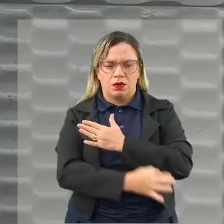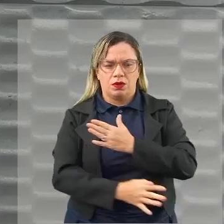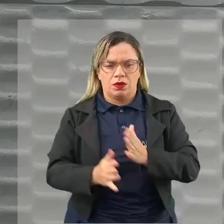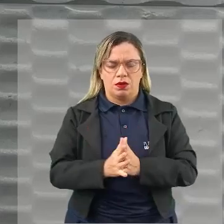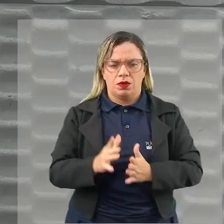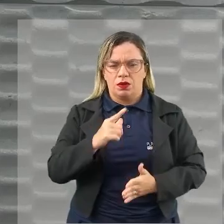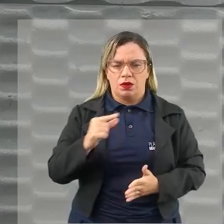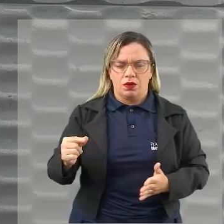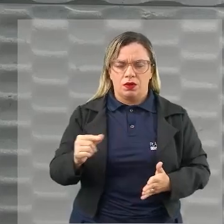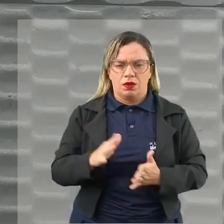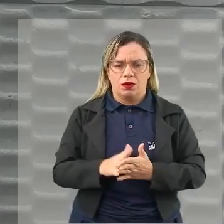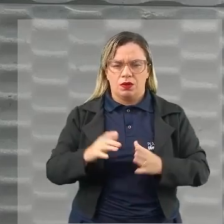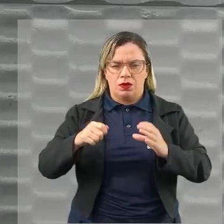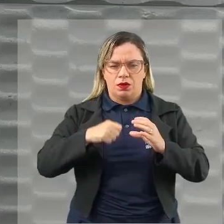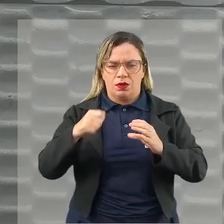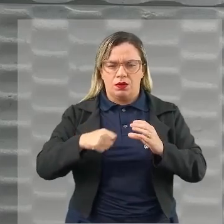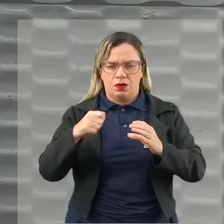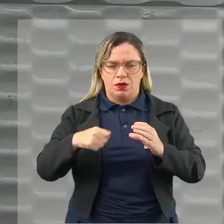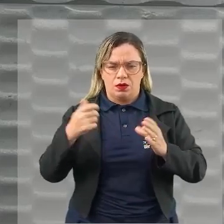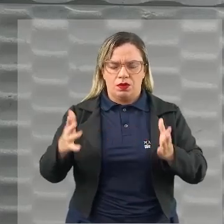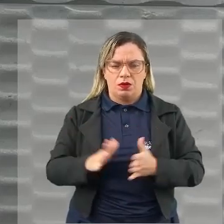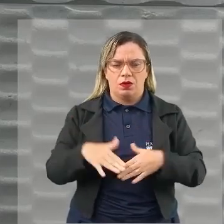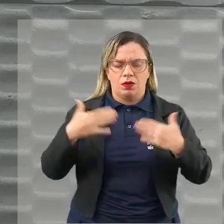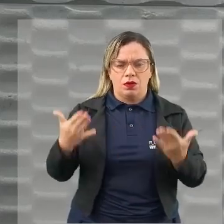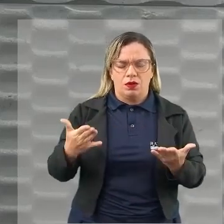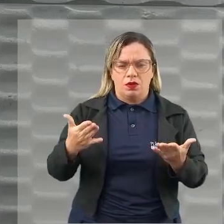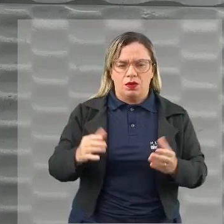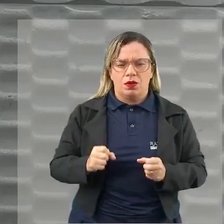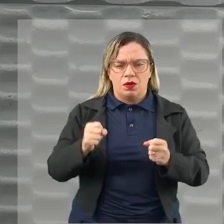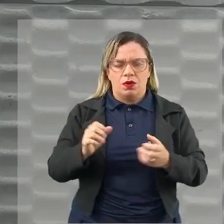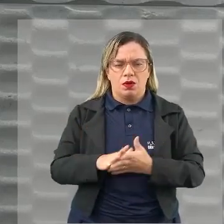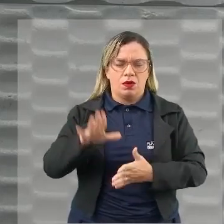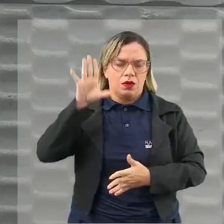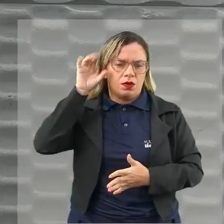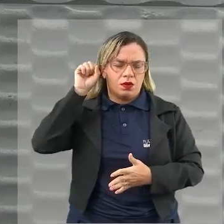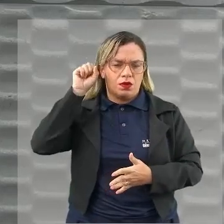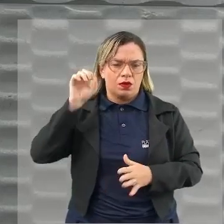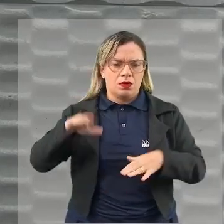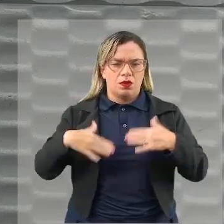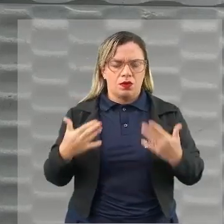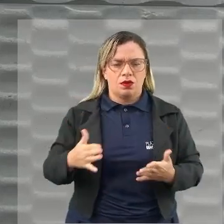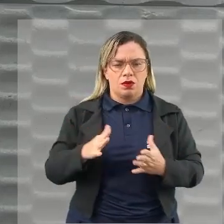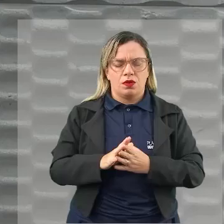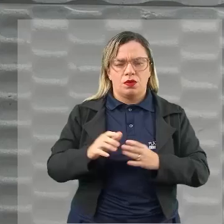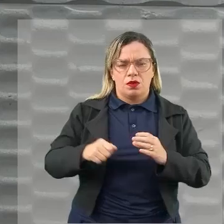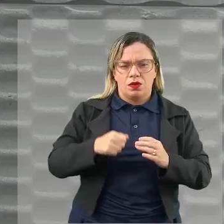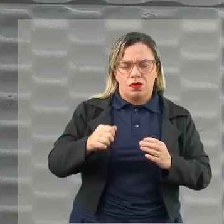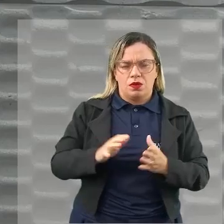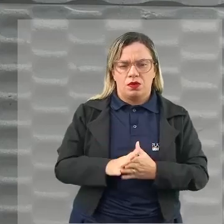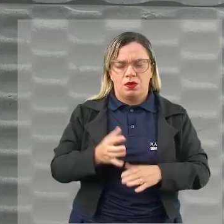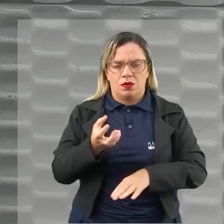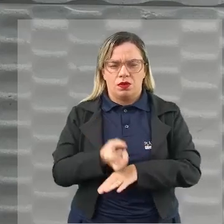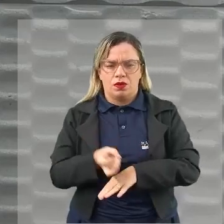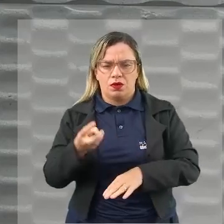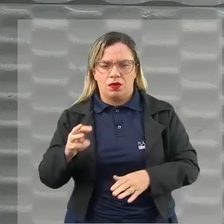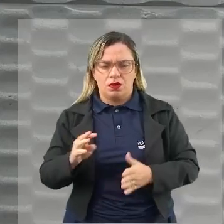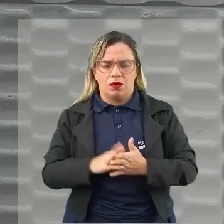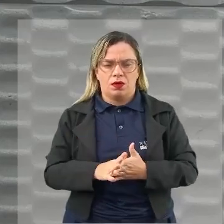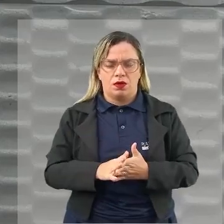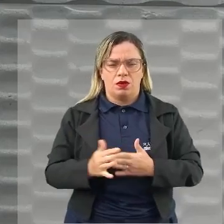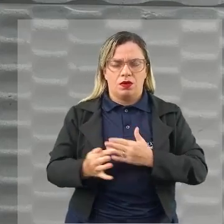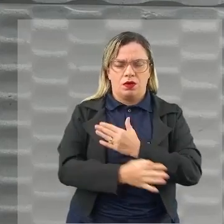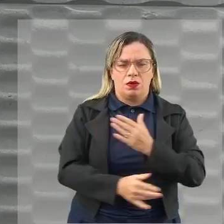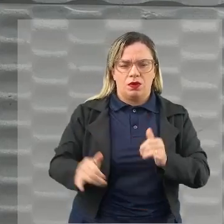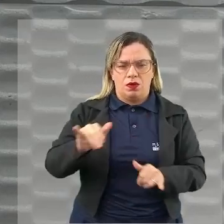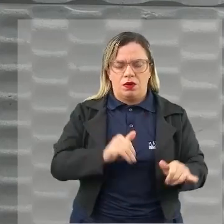escola, bota o vídeo para você. Pode só ouvir, né? A maioria dos vídeos dá só para ouvir. Matemática e física, química,